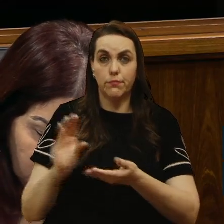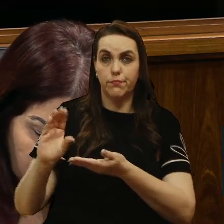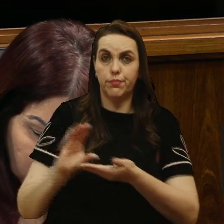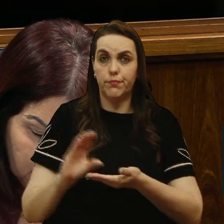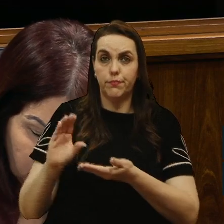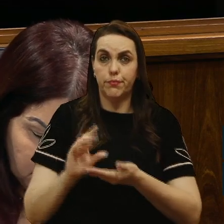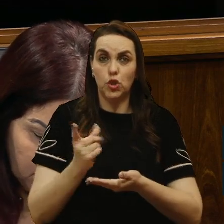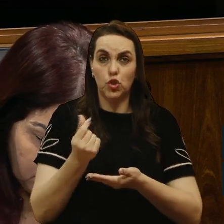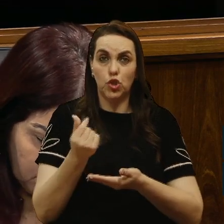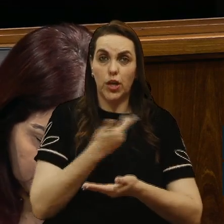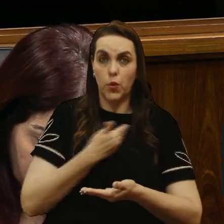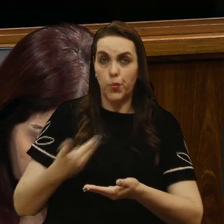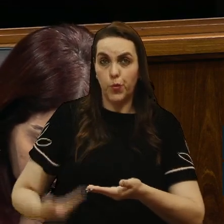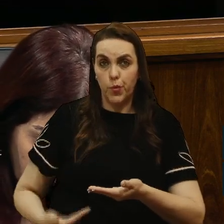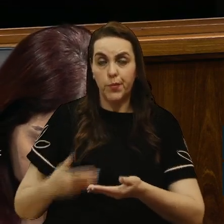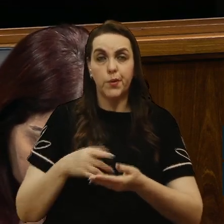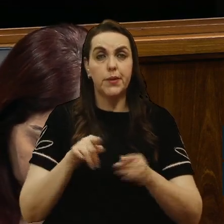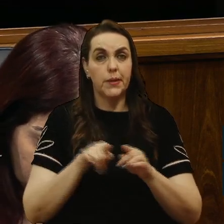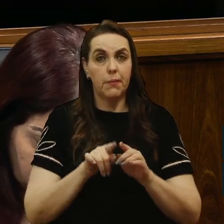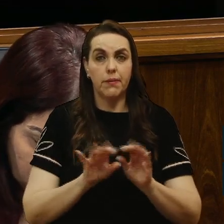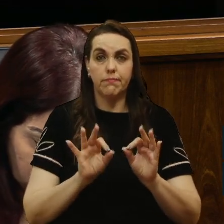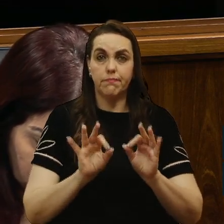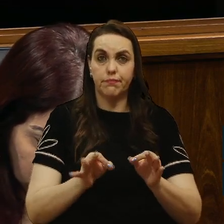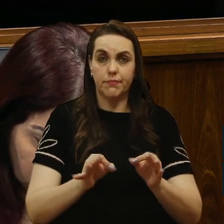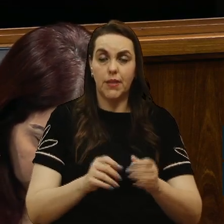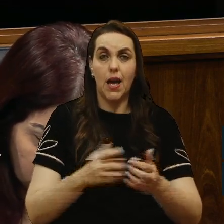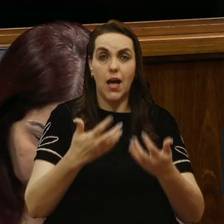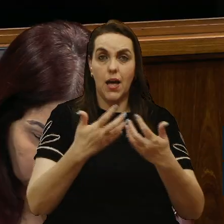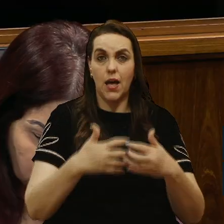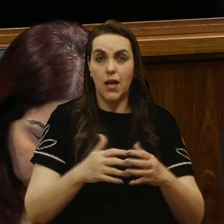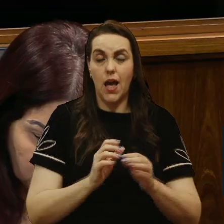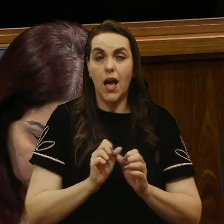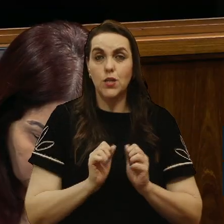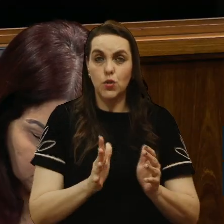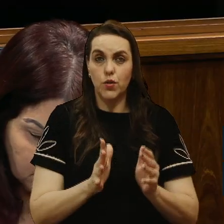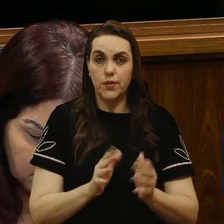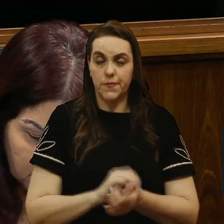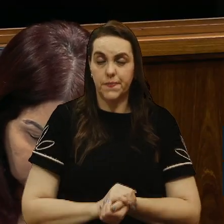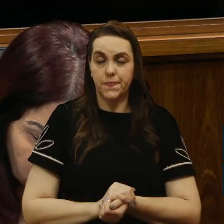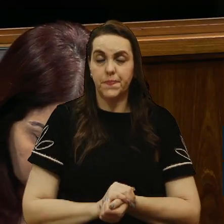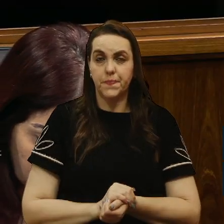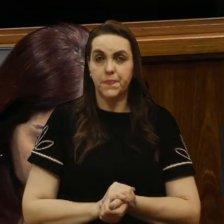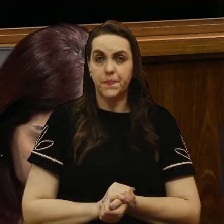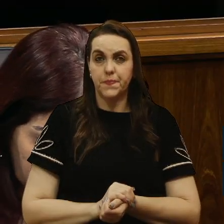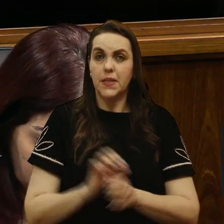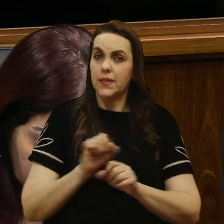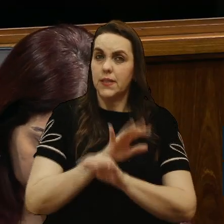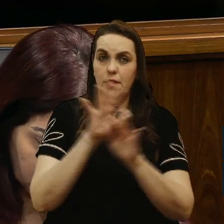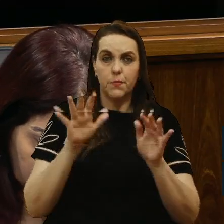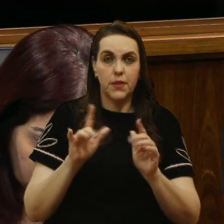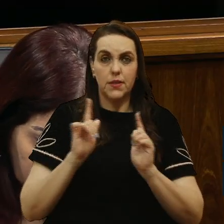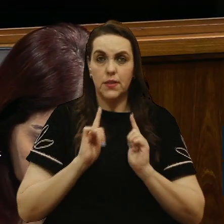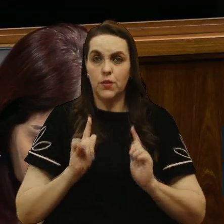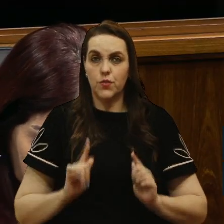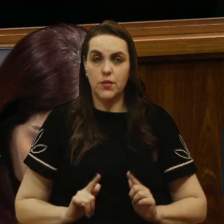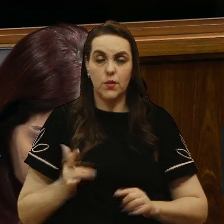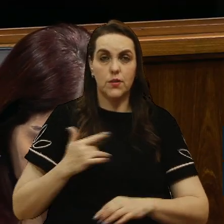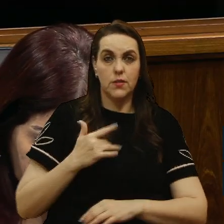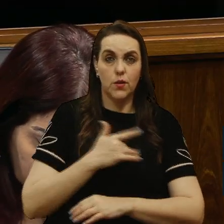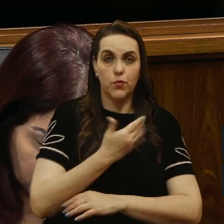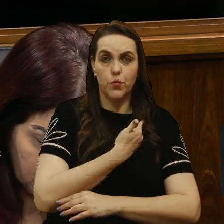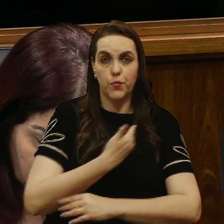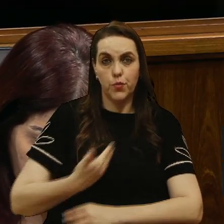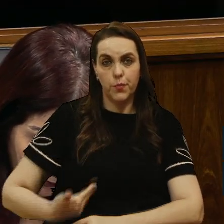recursos públicos e a afetividade das ações implantadas, assegurando transparência na gestão de saúde